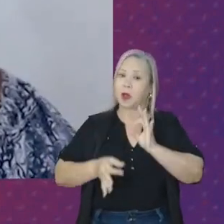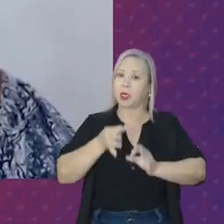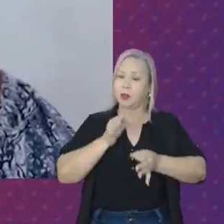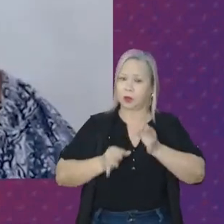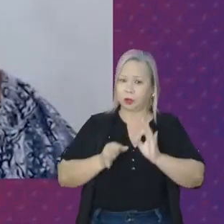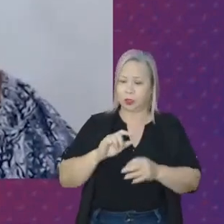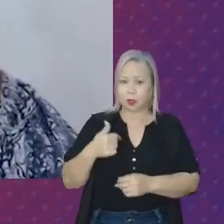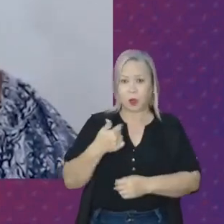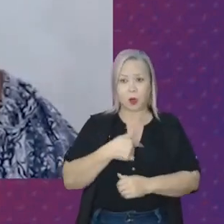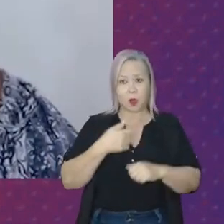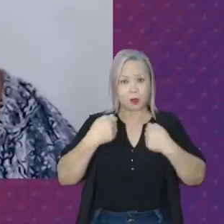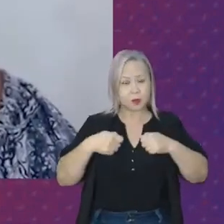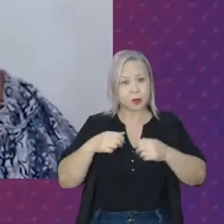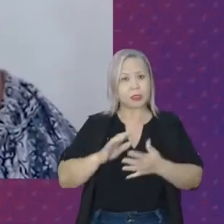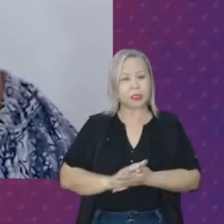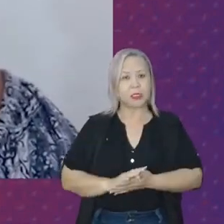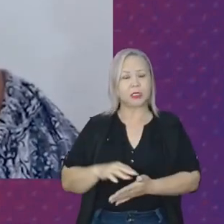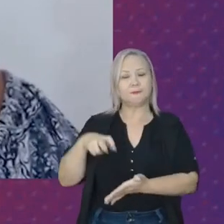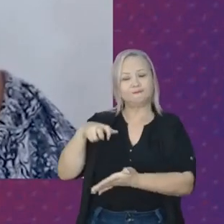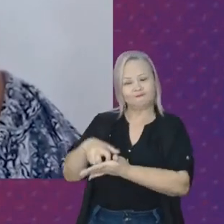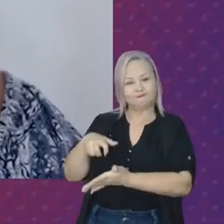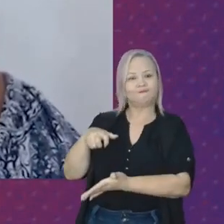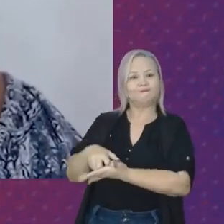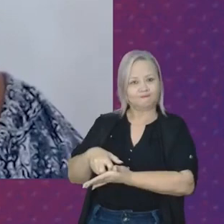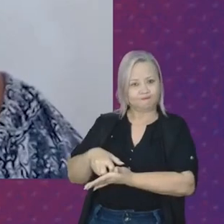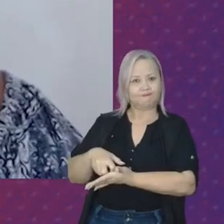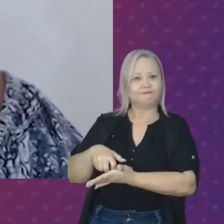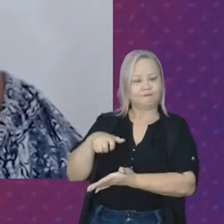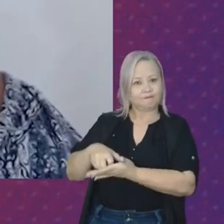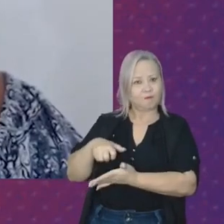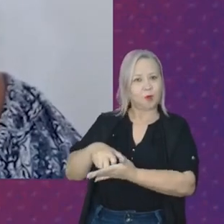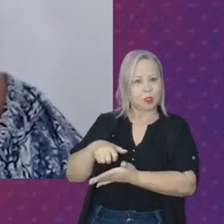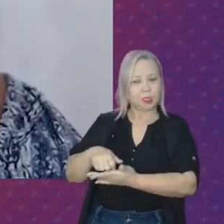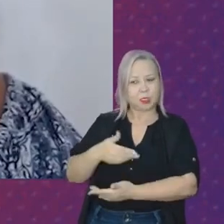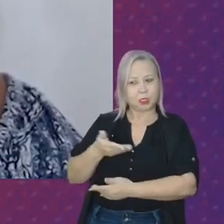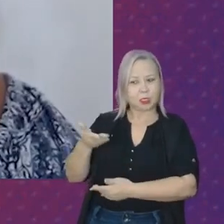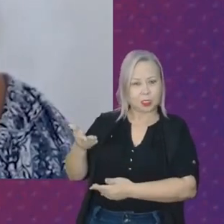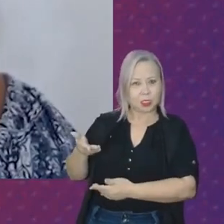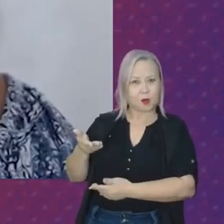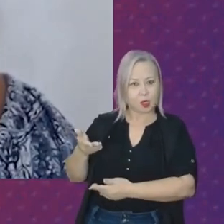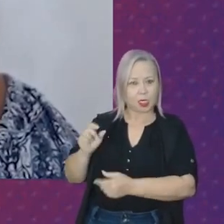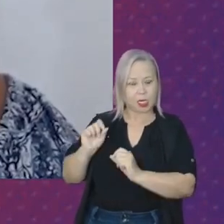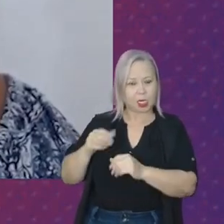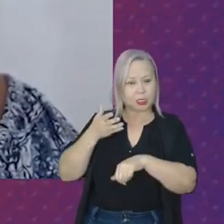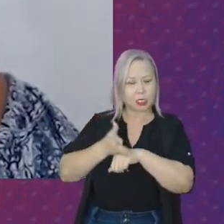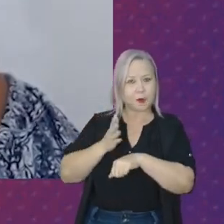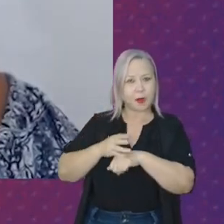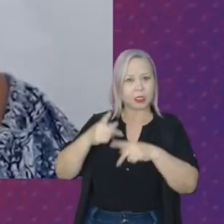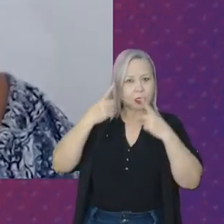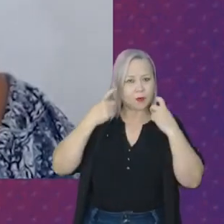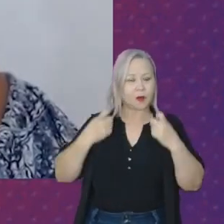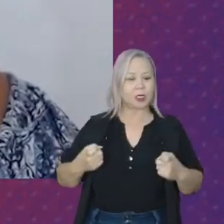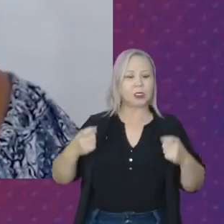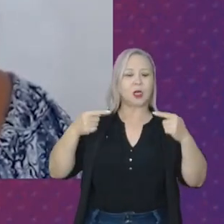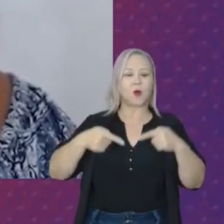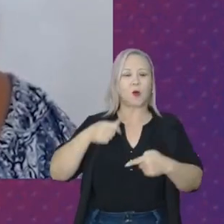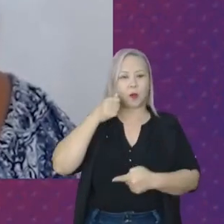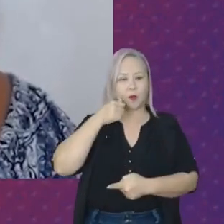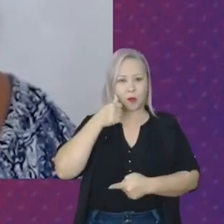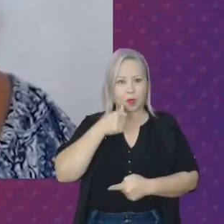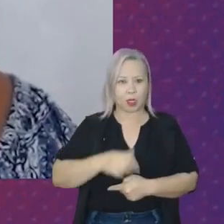gente precisa de punição exemplar para aqueles que praticam violências contra as